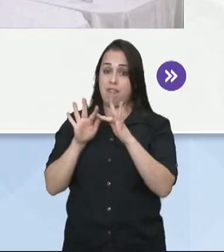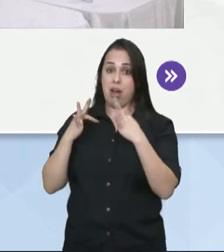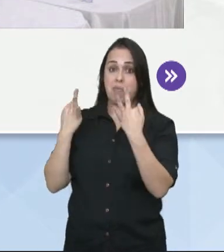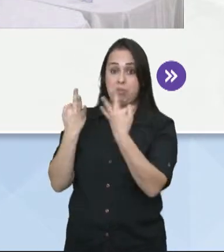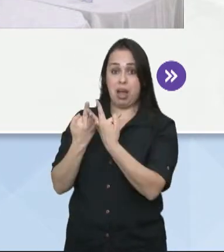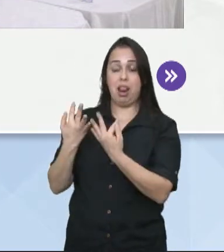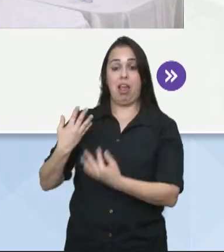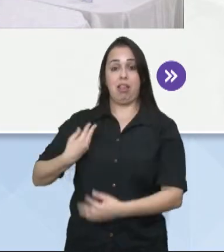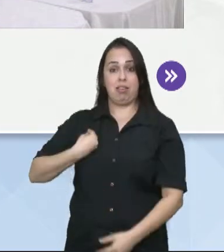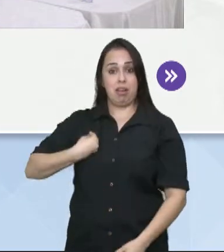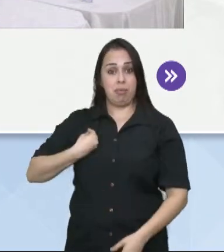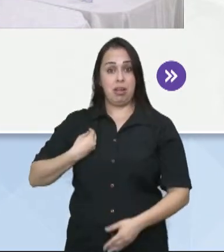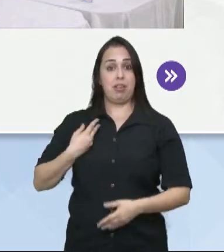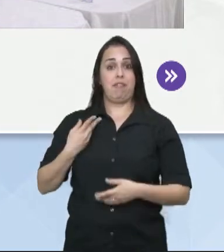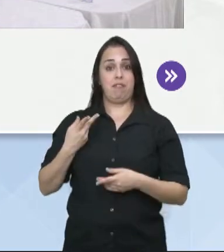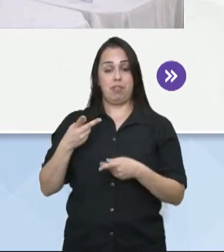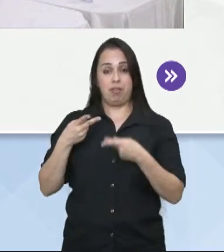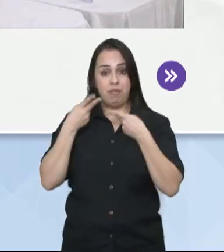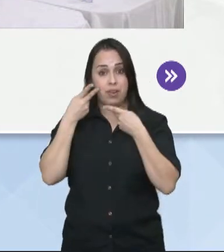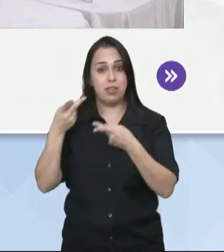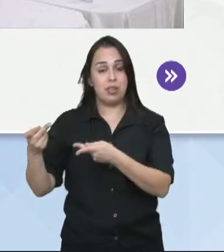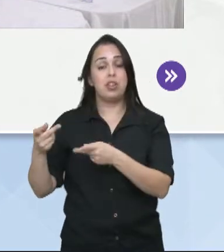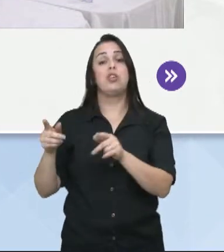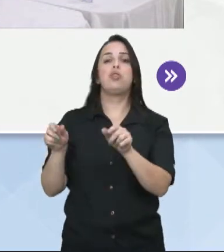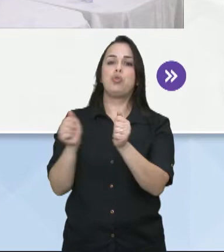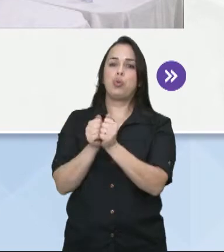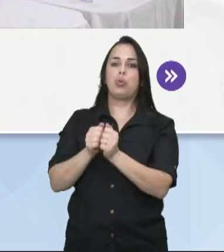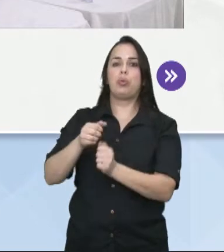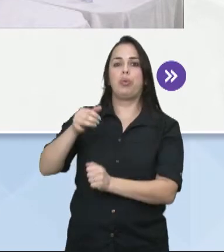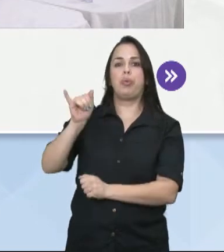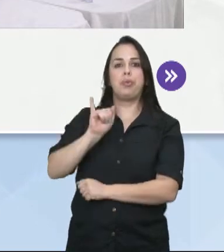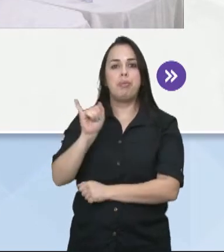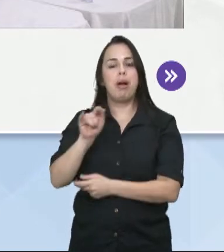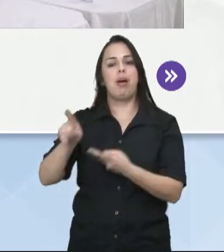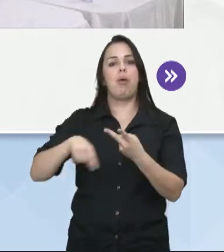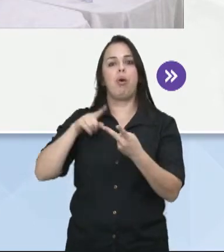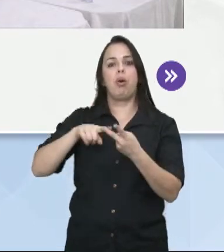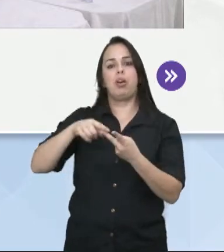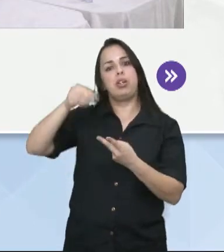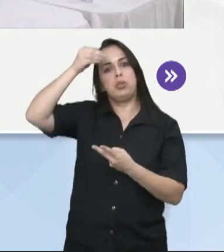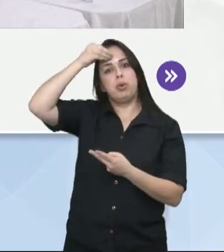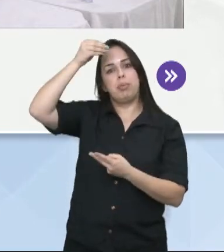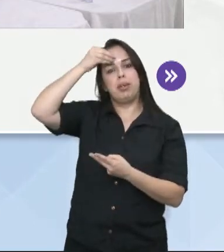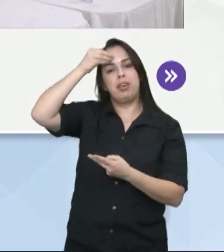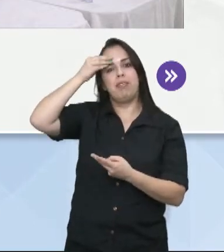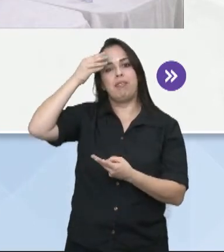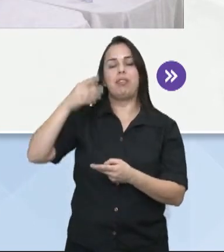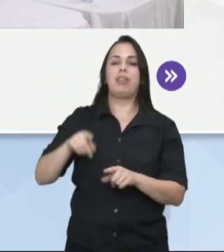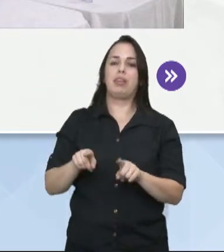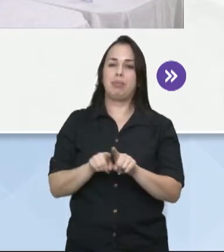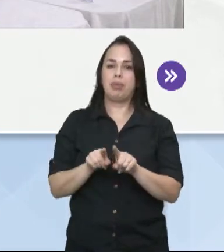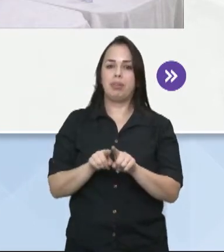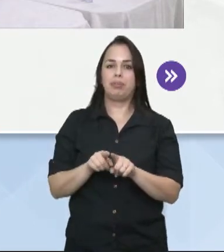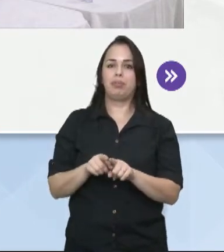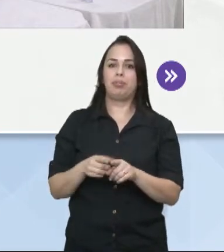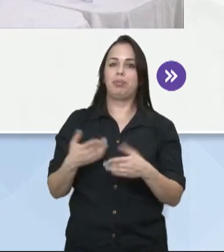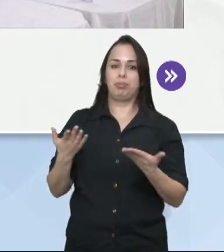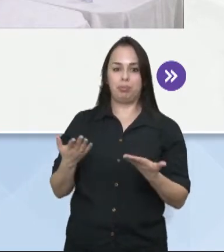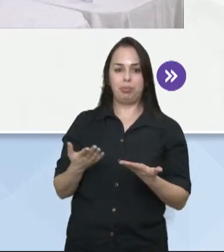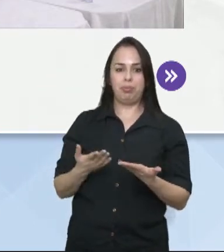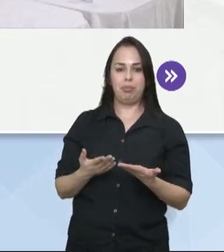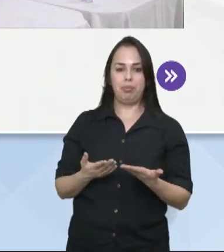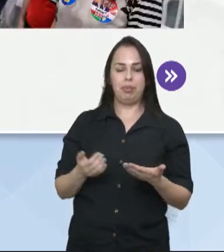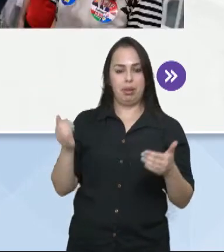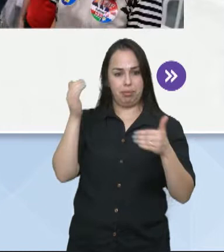as irmãs do Alckmin, irmãos e sobrinhos lá, estiverem em Guará para fazer este...